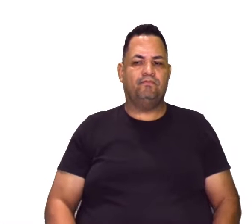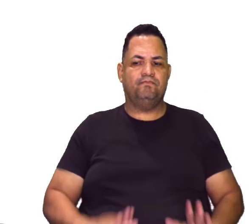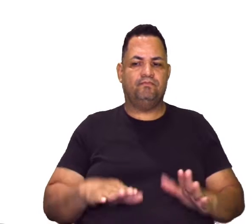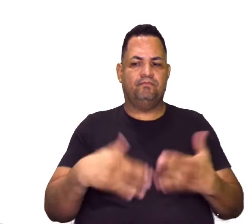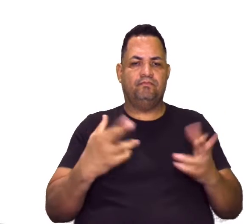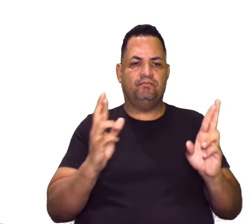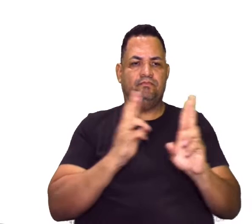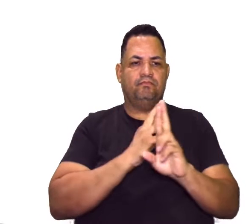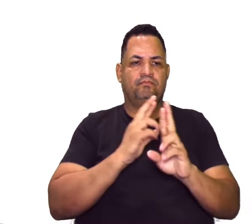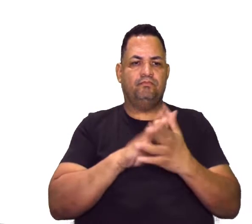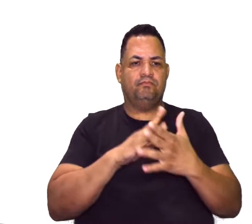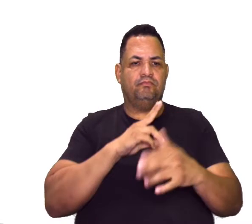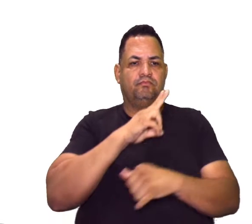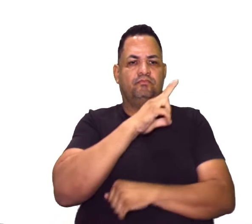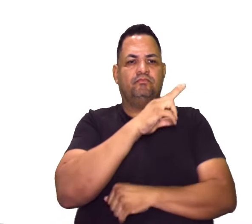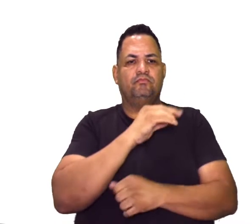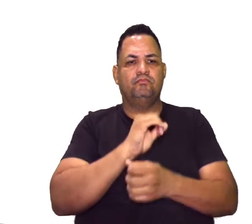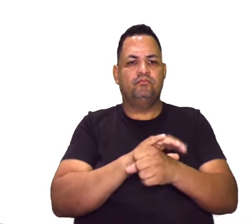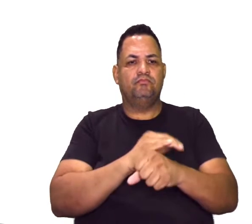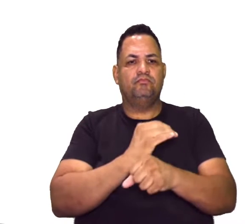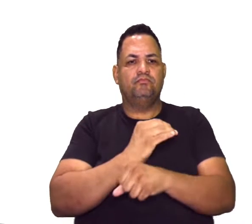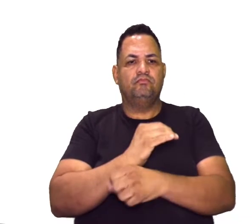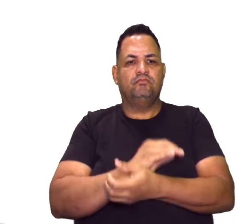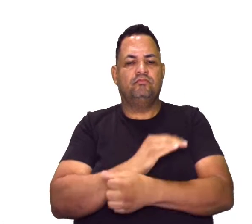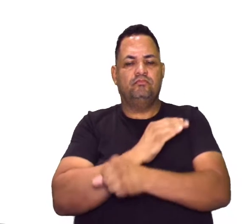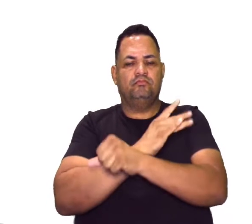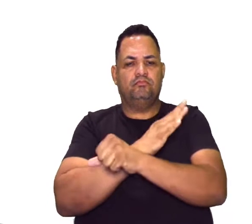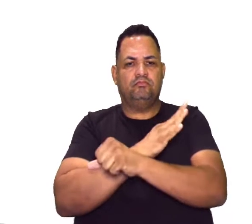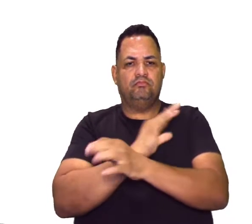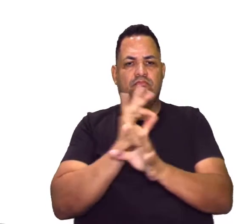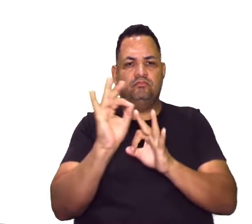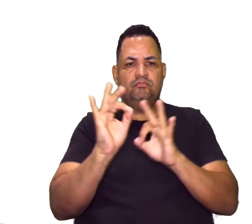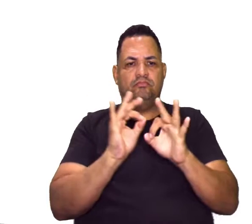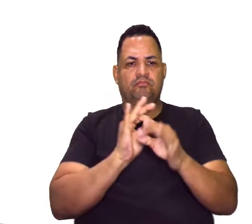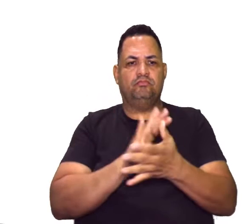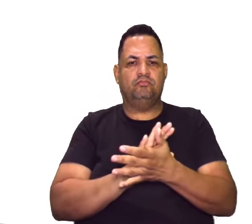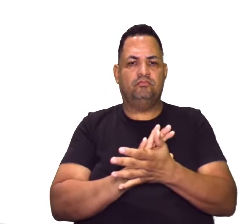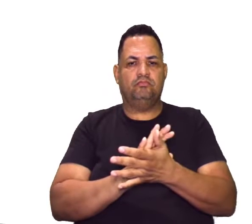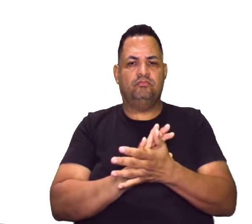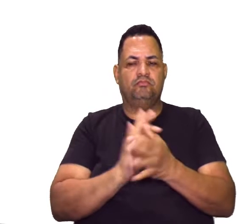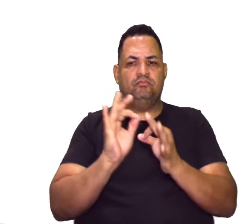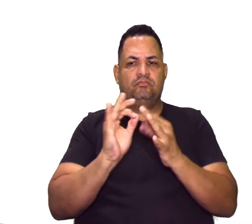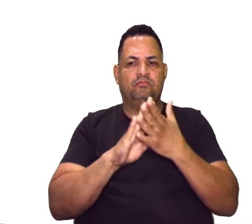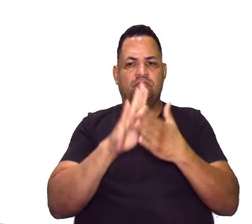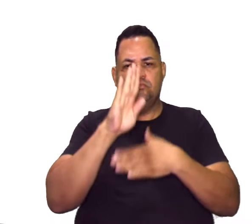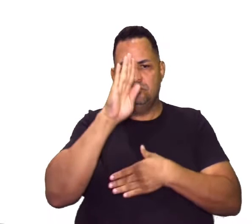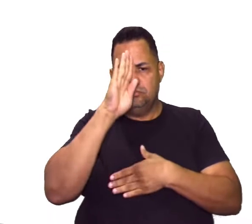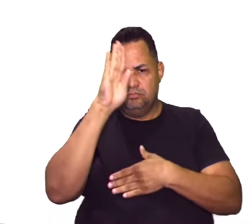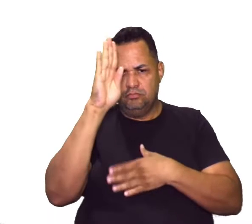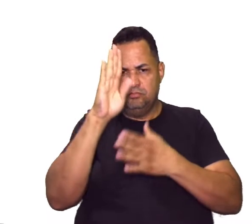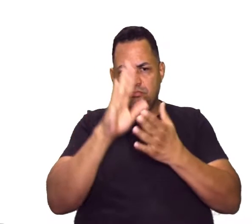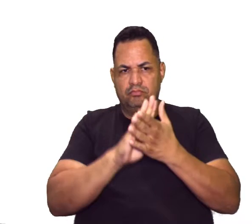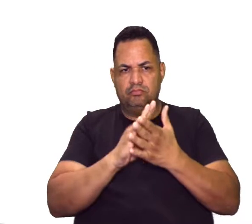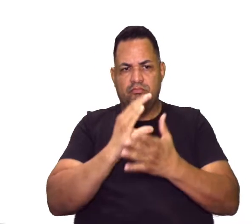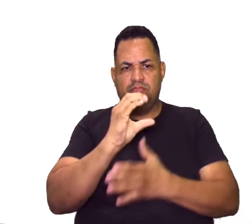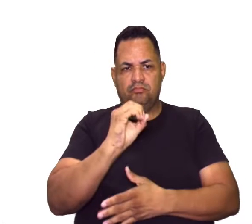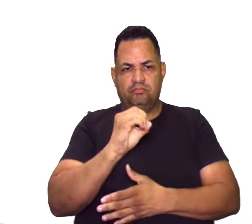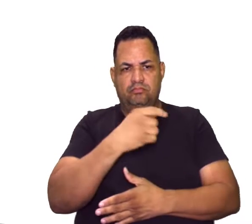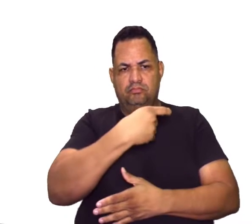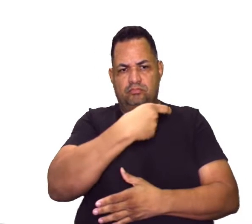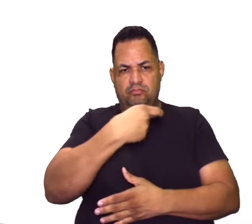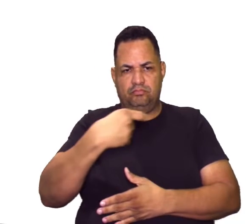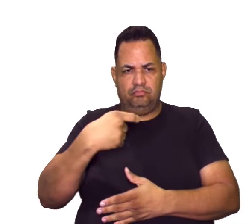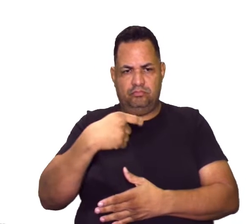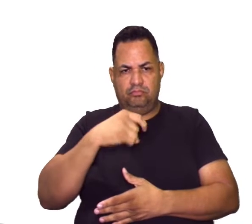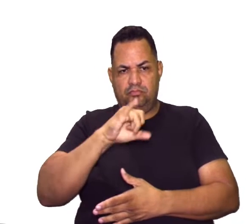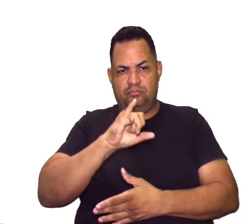Com relação à força dos ácidos, que são ácidos que, principalmente tratando de oxiácidos, que